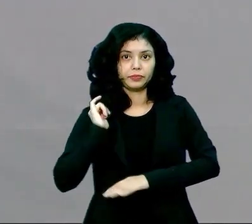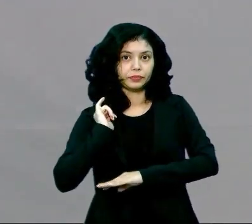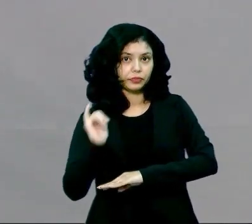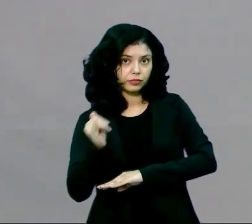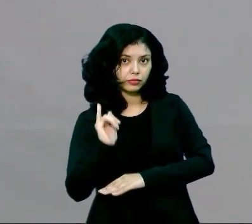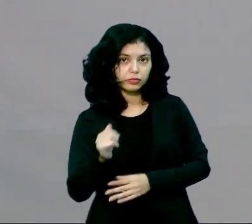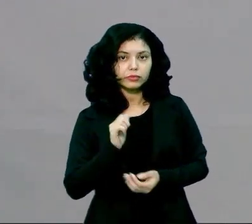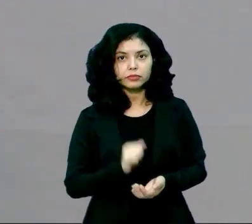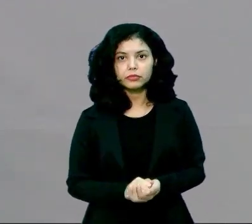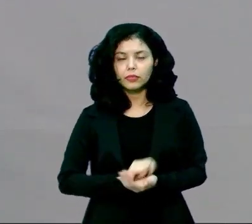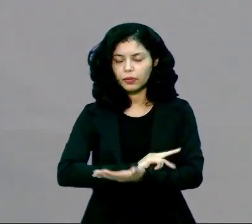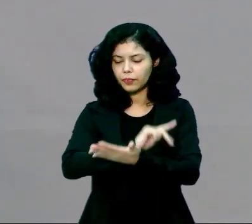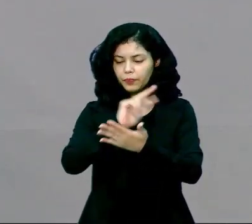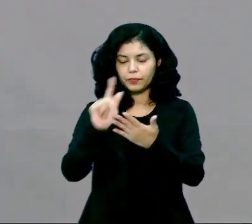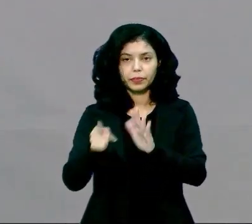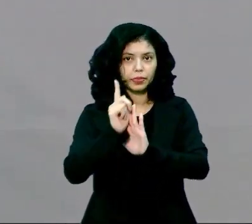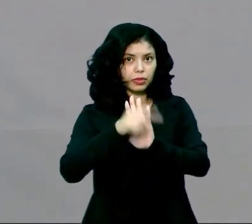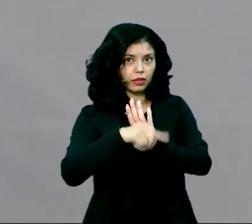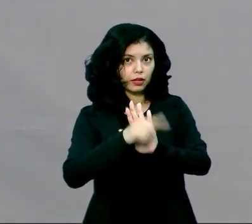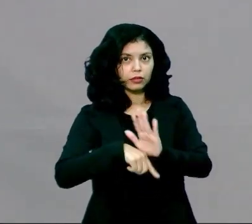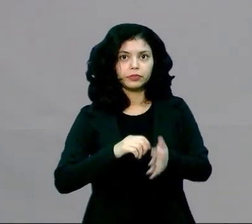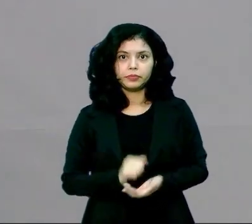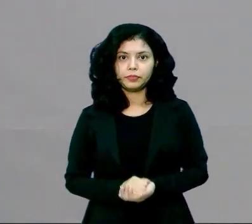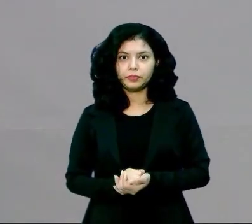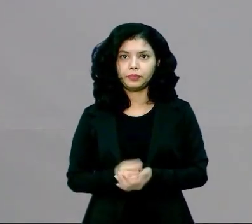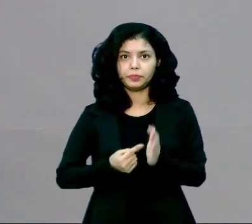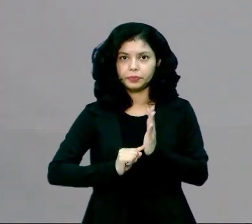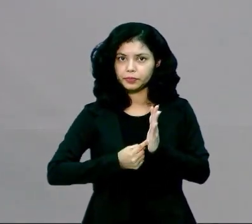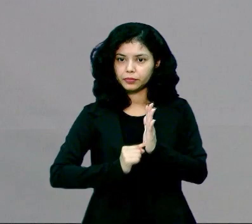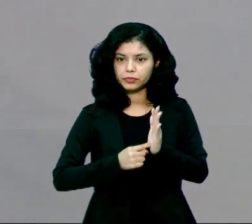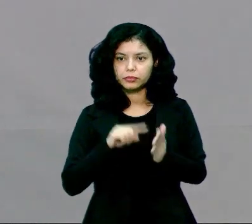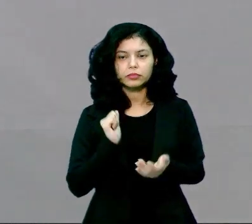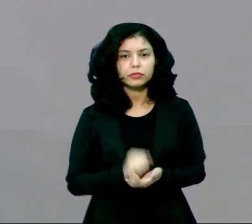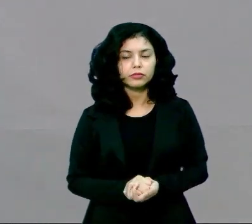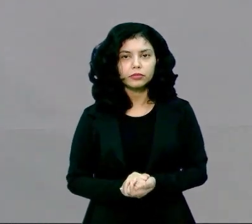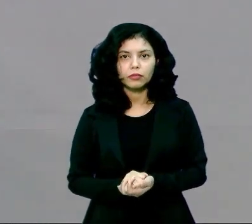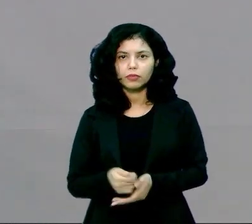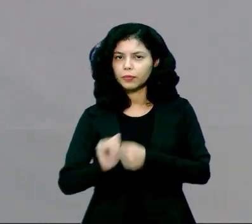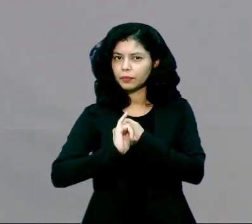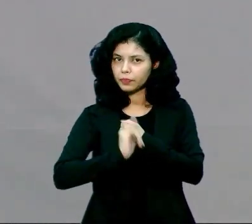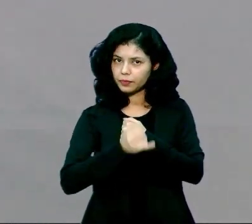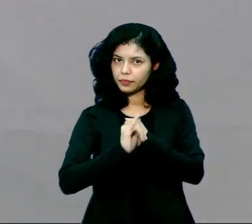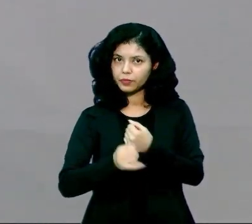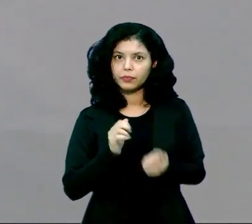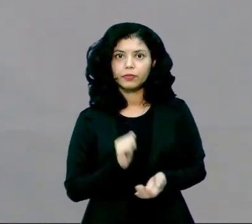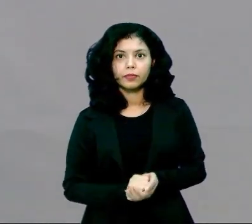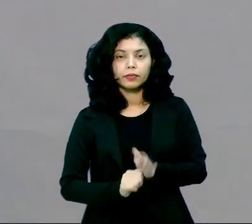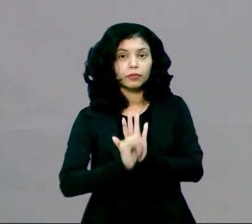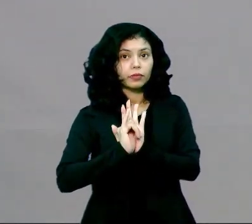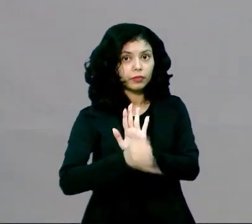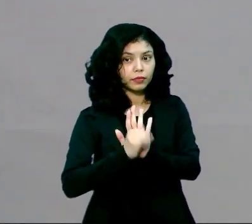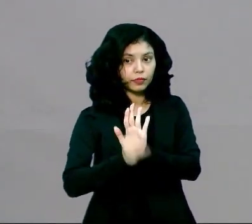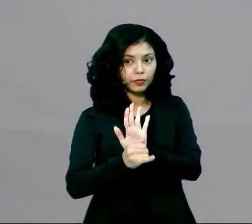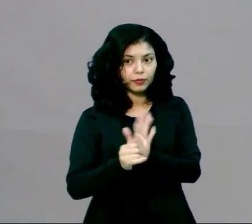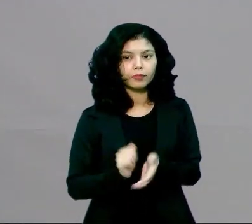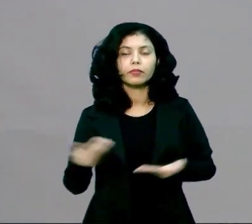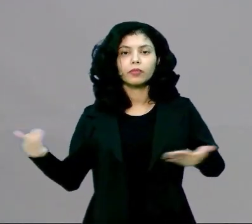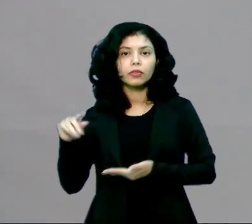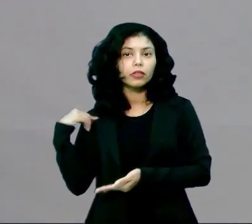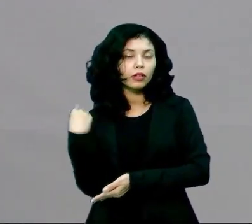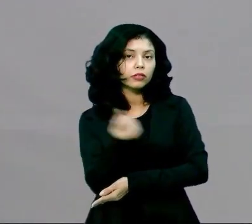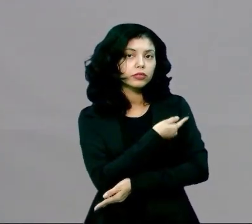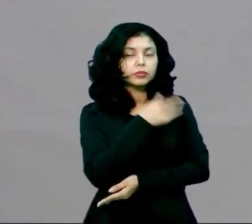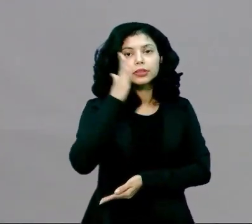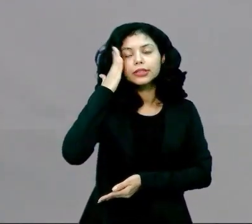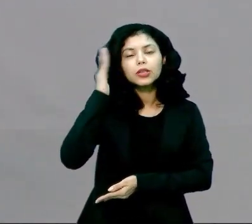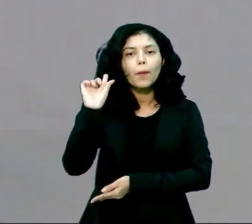tem vários gêneros, né? Temos os contos, temos as fábulas, temos as crônicas. E hoje a gente vai